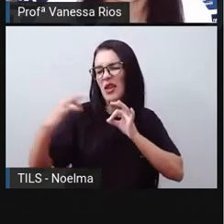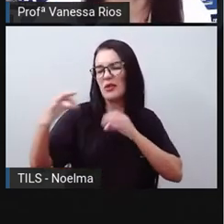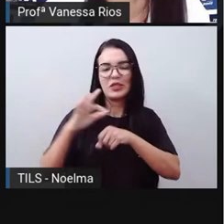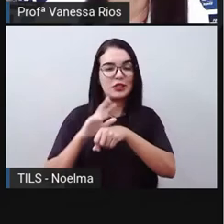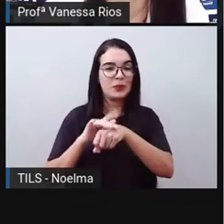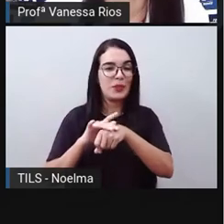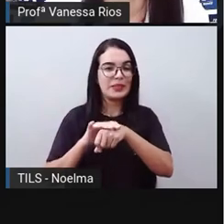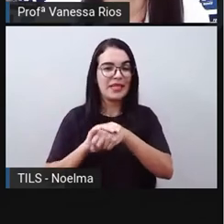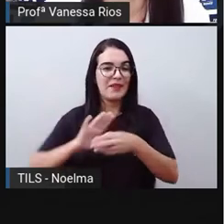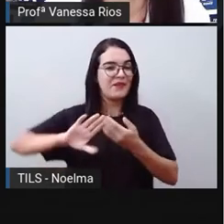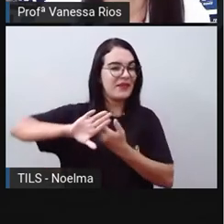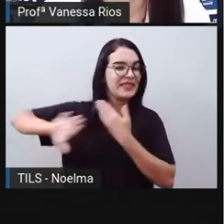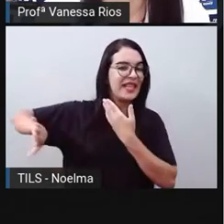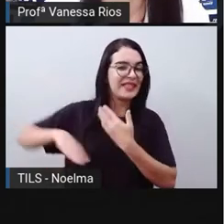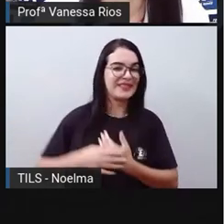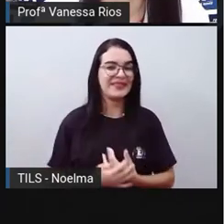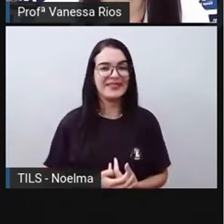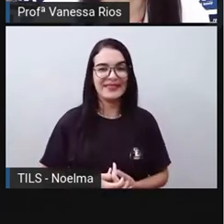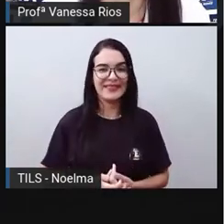doenças.